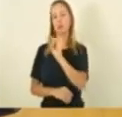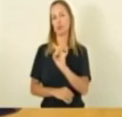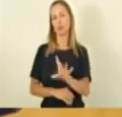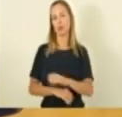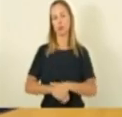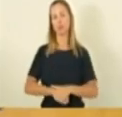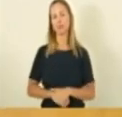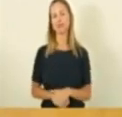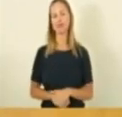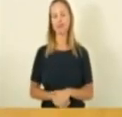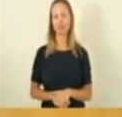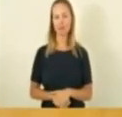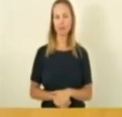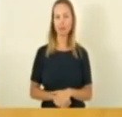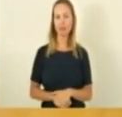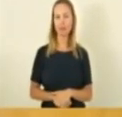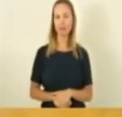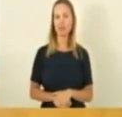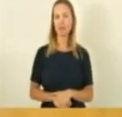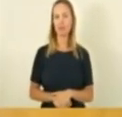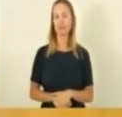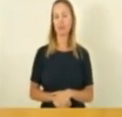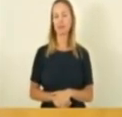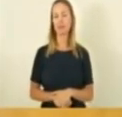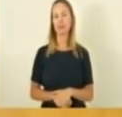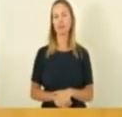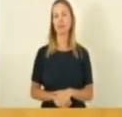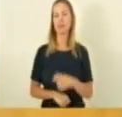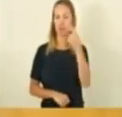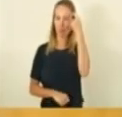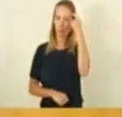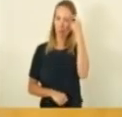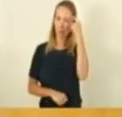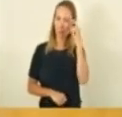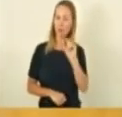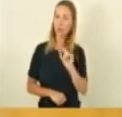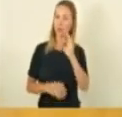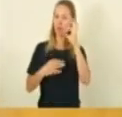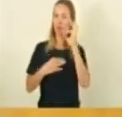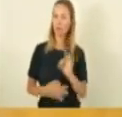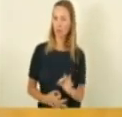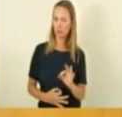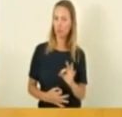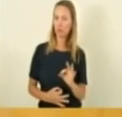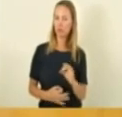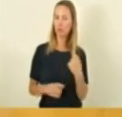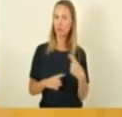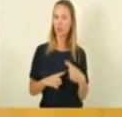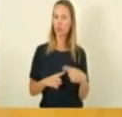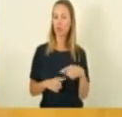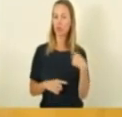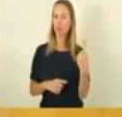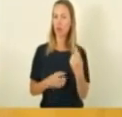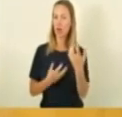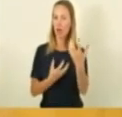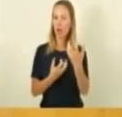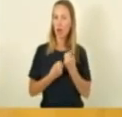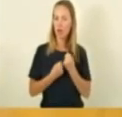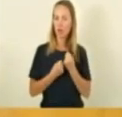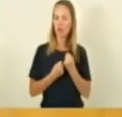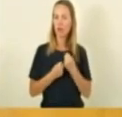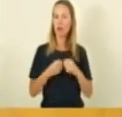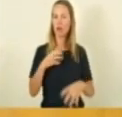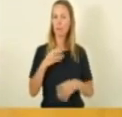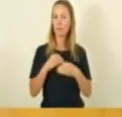terá direito de apenas um produto. Eu penso que é justo e nós estamos acolhendo essa